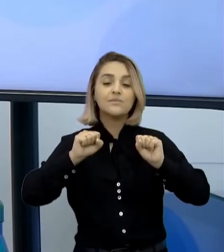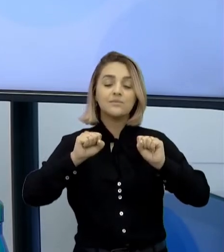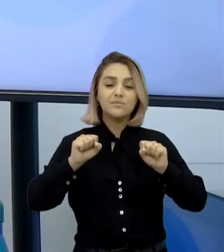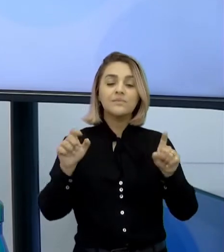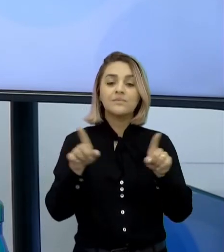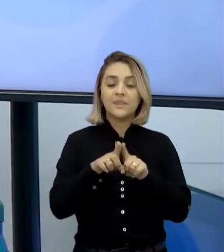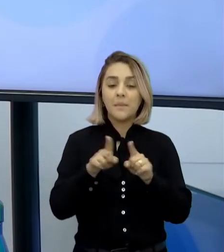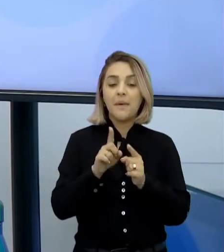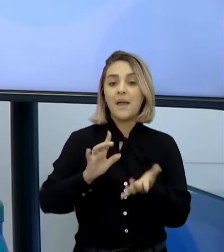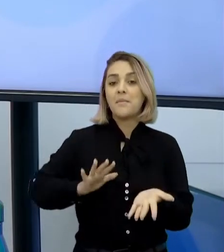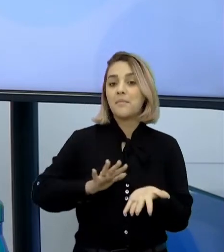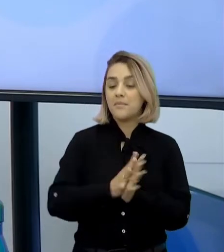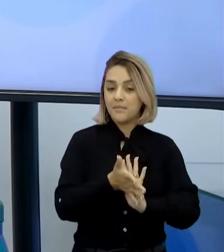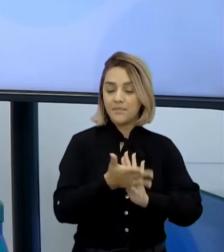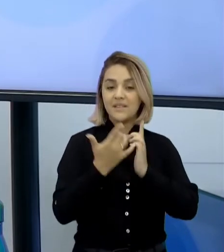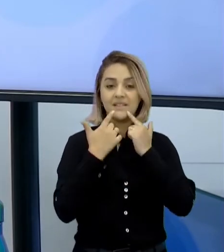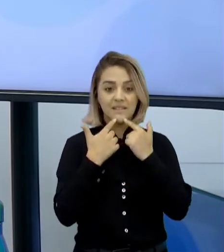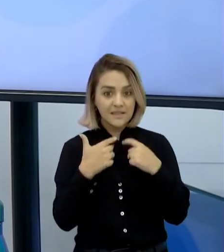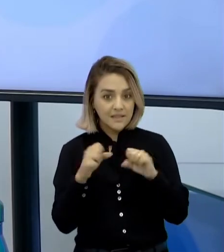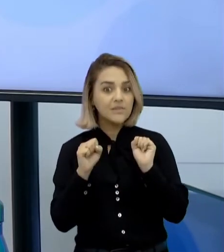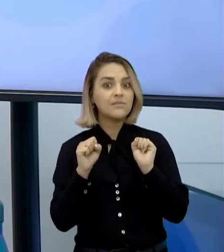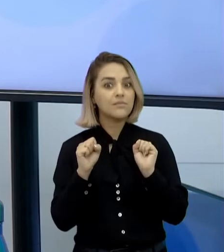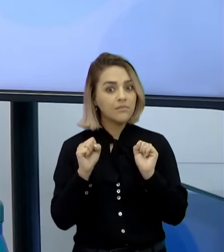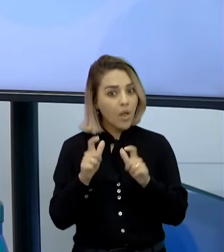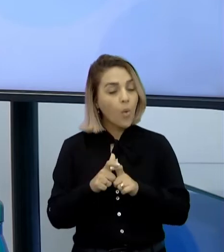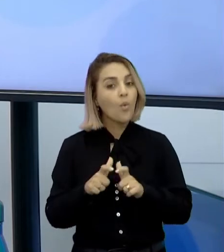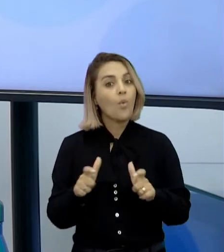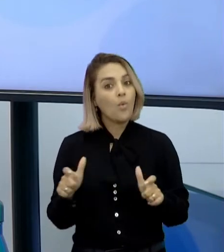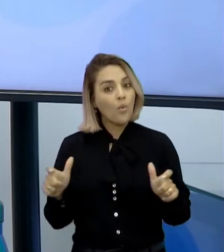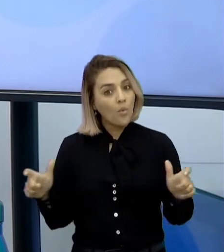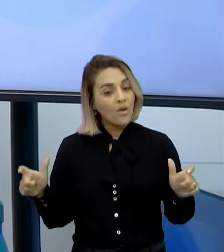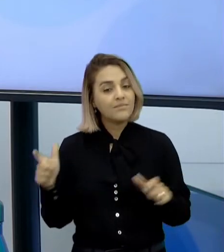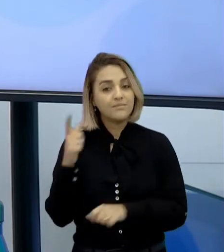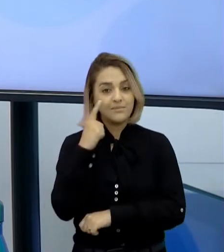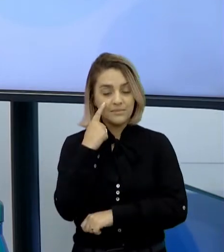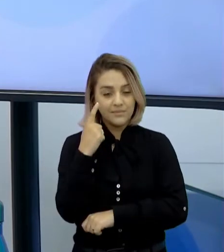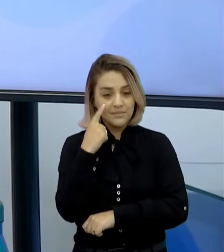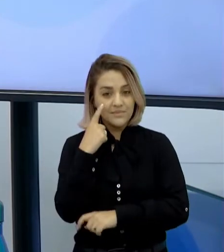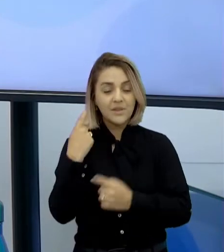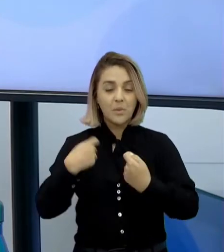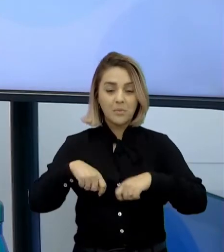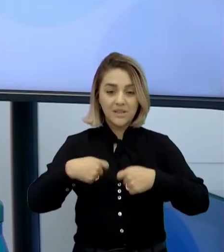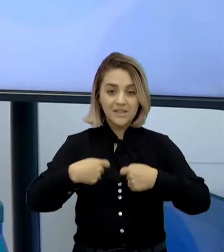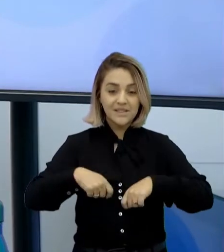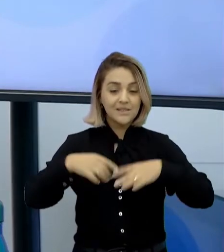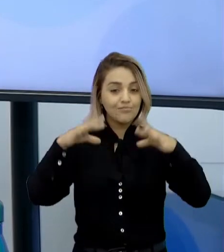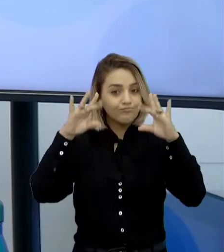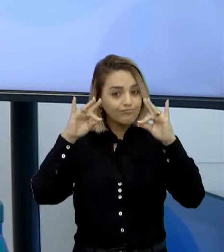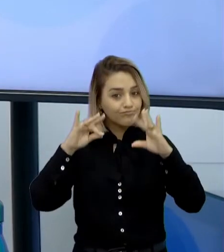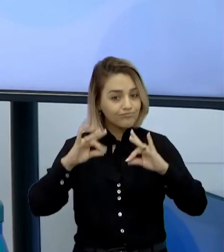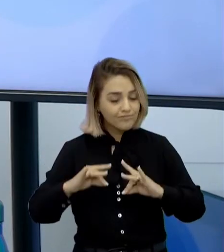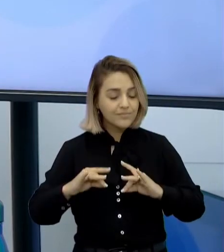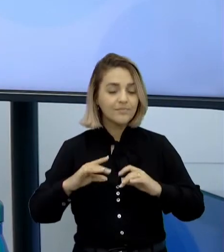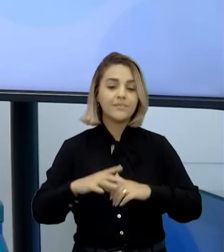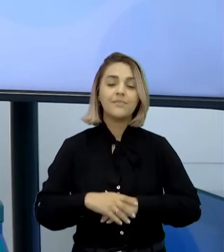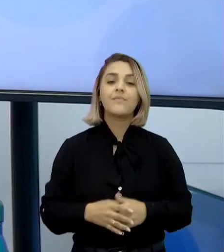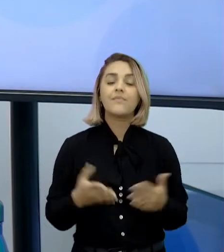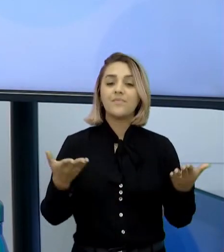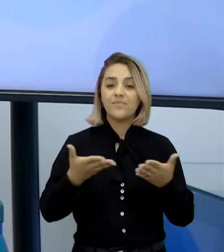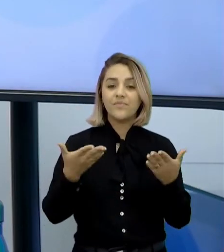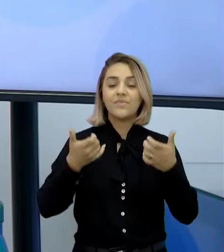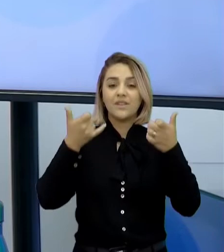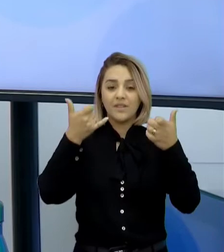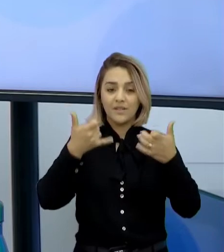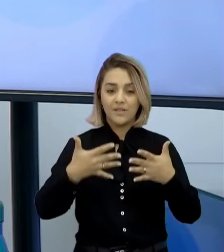E o preconceito linguístico, ó, como é muito amplo, certo? Então, vocês vão precisar aqui especificar. Tá, eu vou falar sobre a